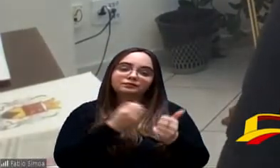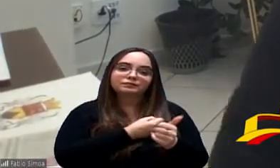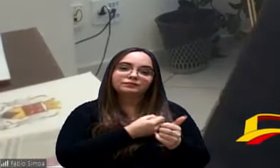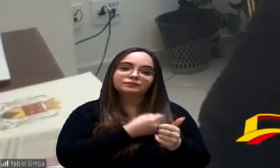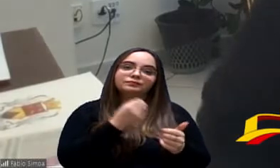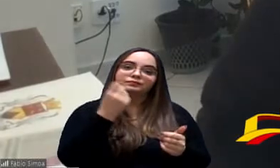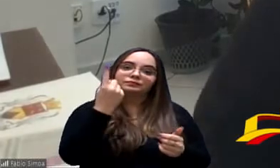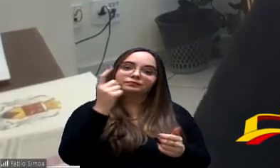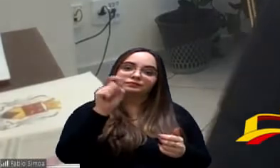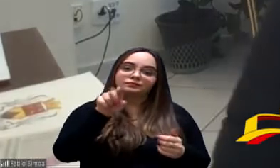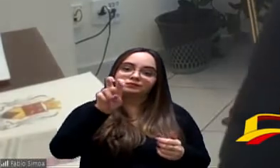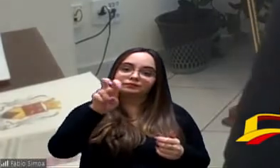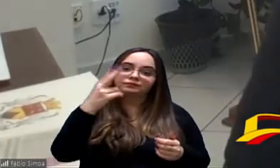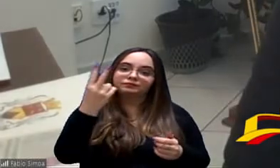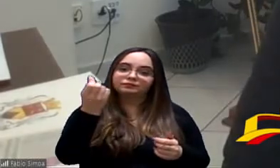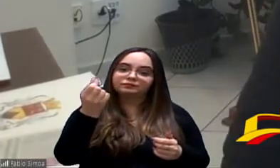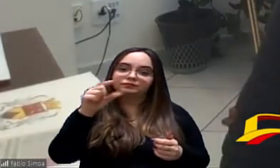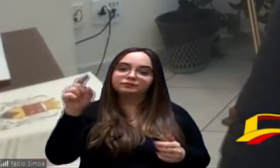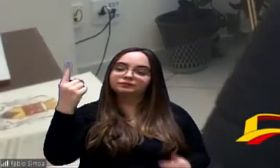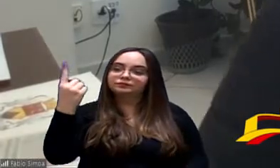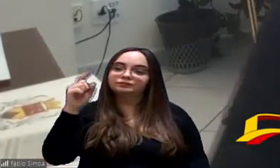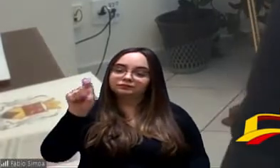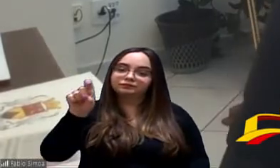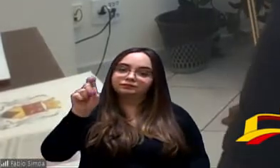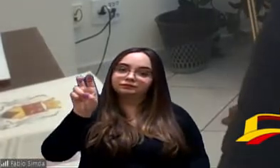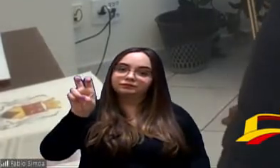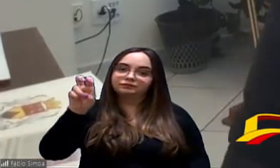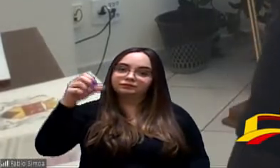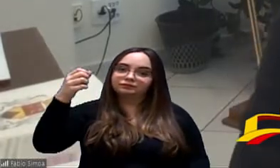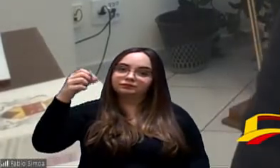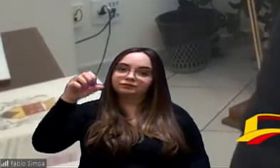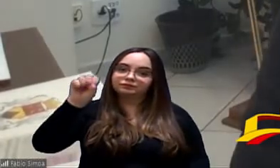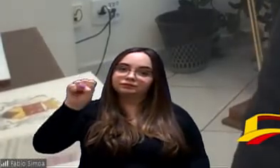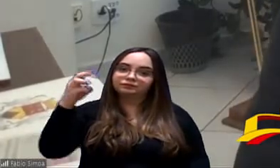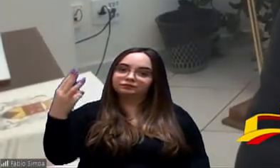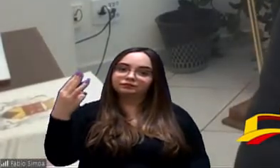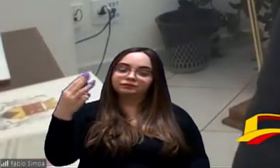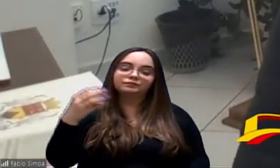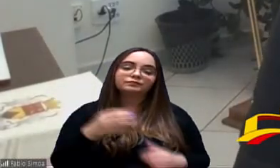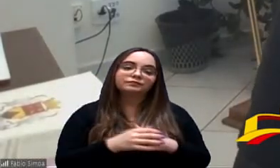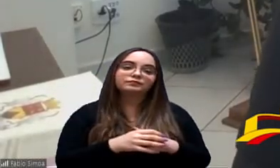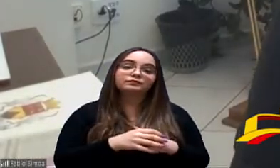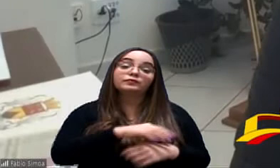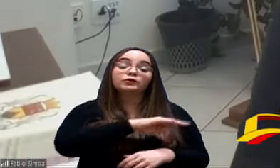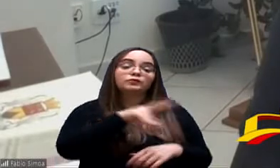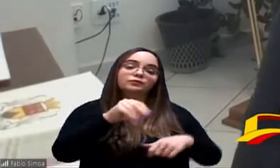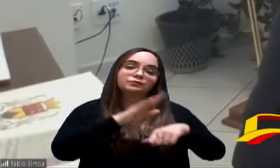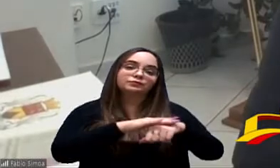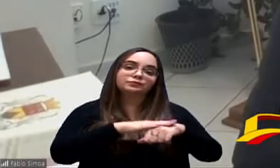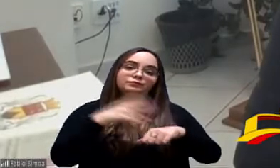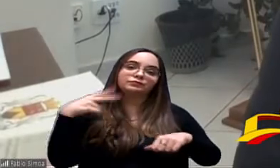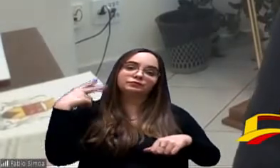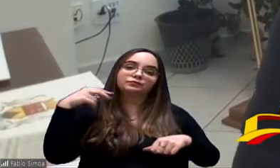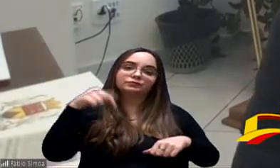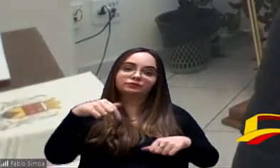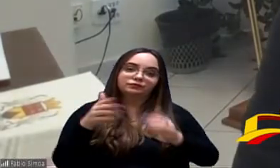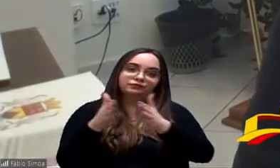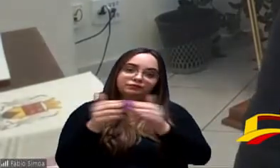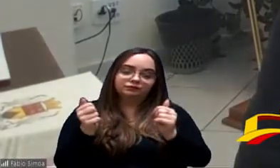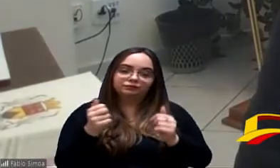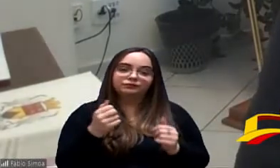número 1359 de 2021, todos de autoria dos nobres vereadores desta casa. Protocolo número